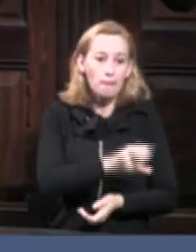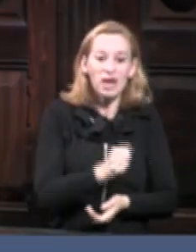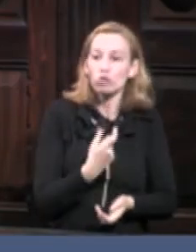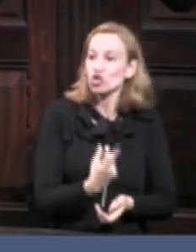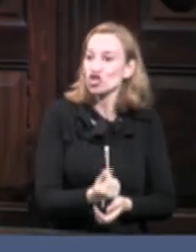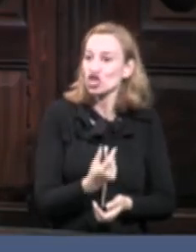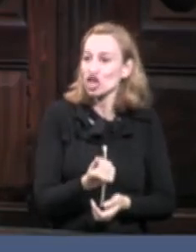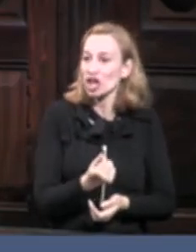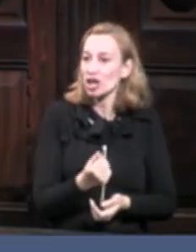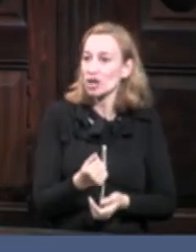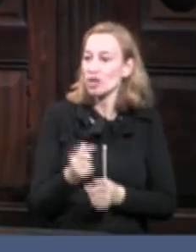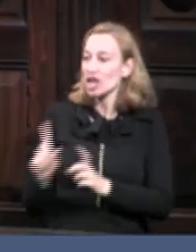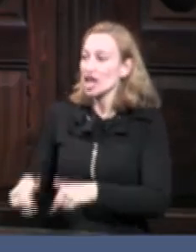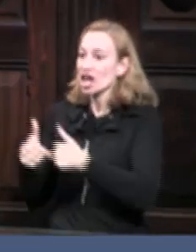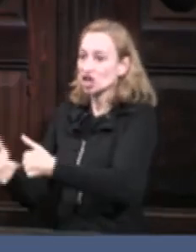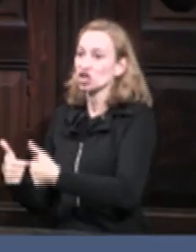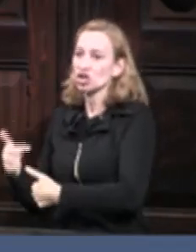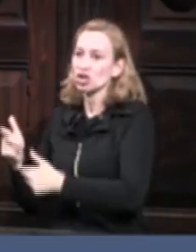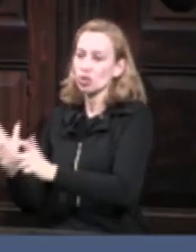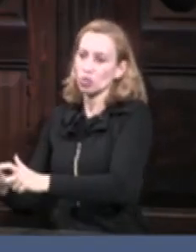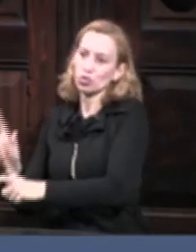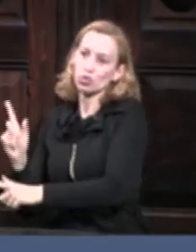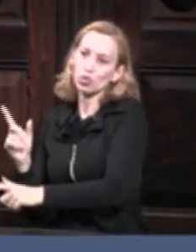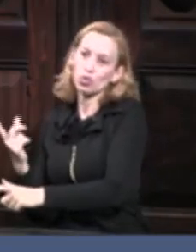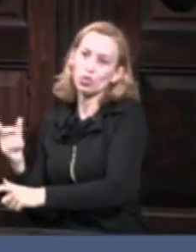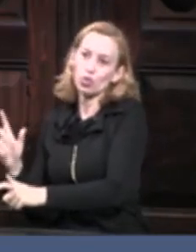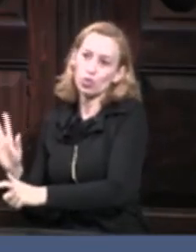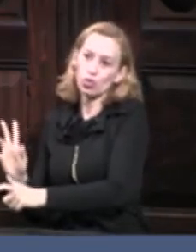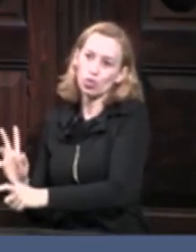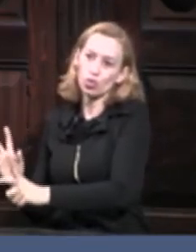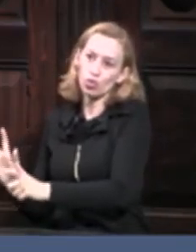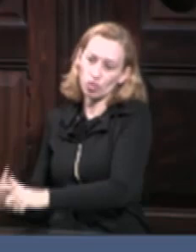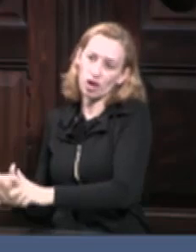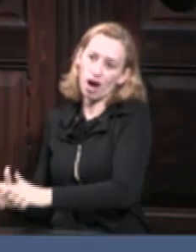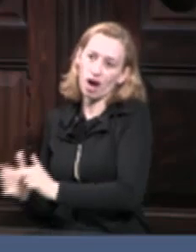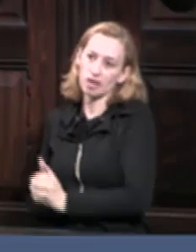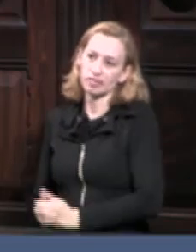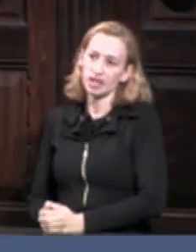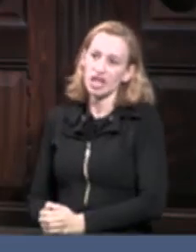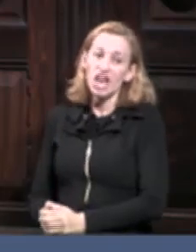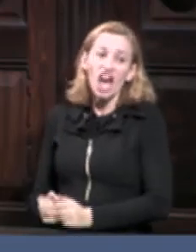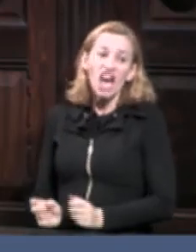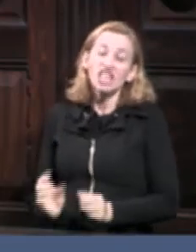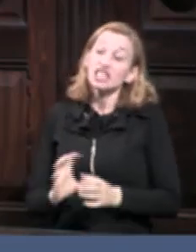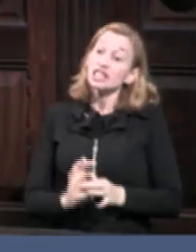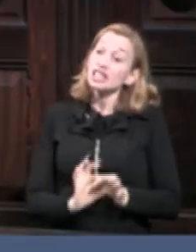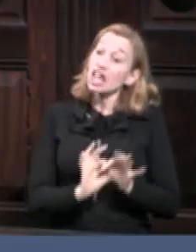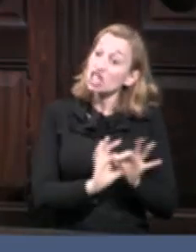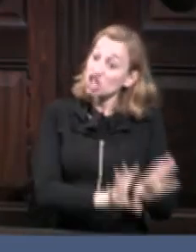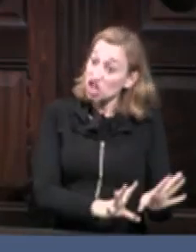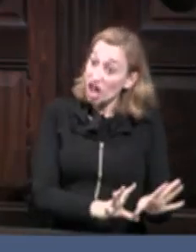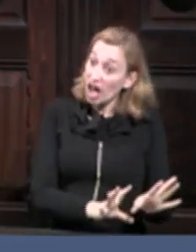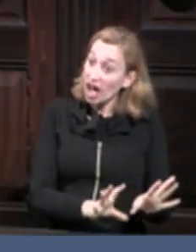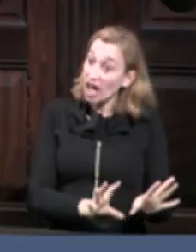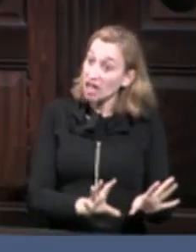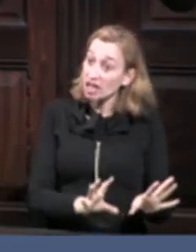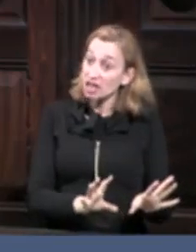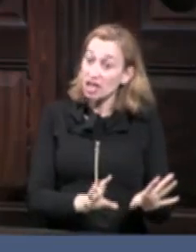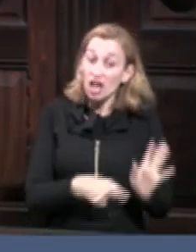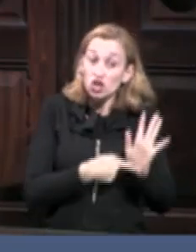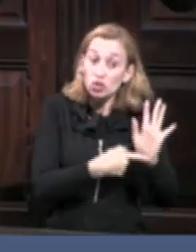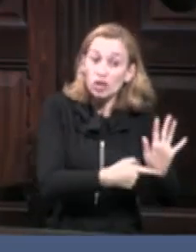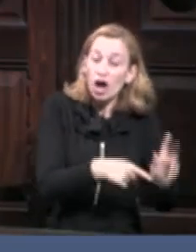Entre gastar com publicidade e dar teto às pessoas, eu fico com o dar teto às